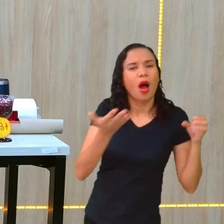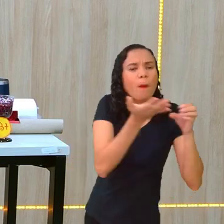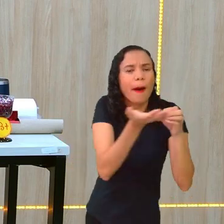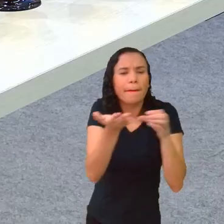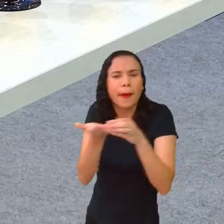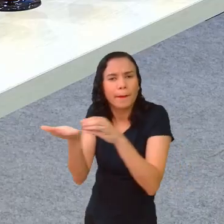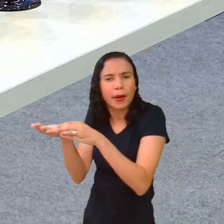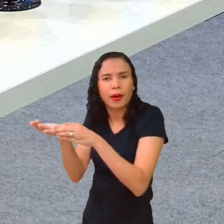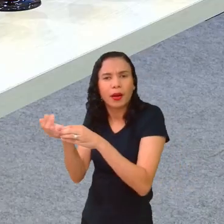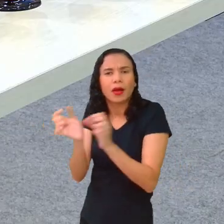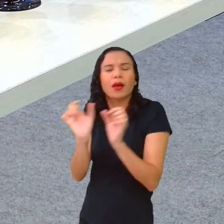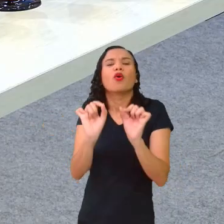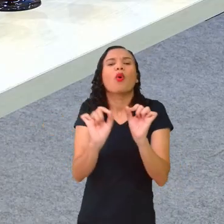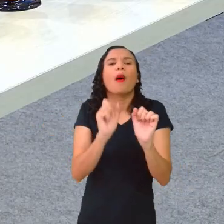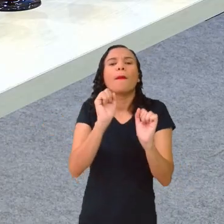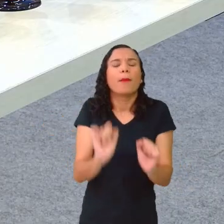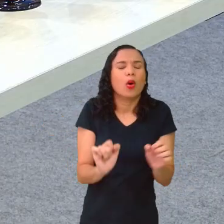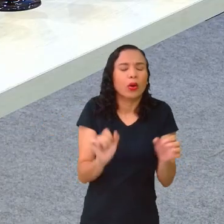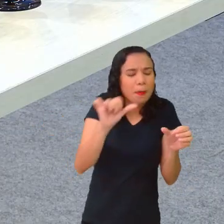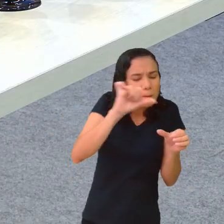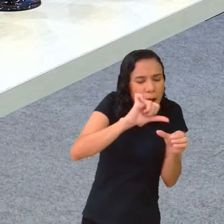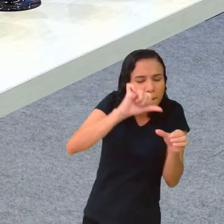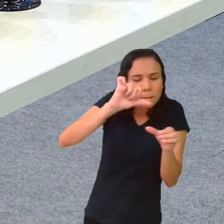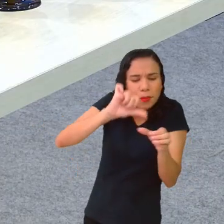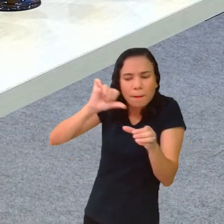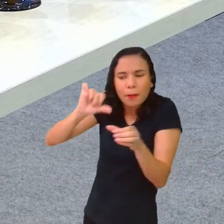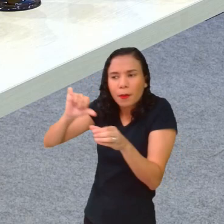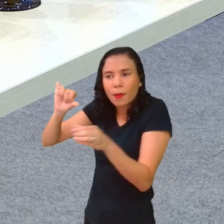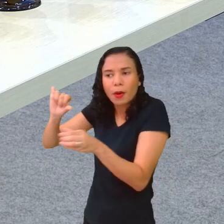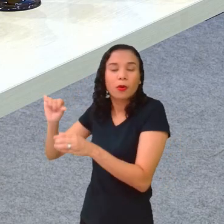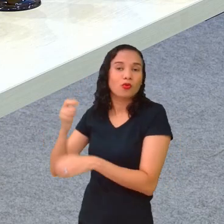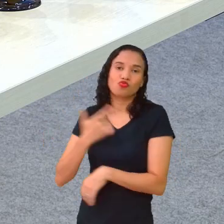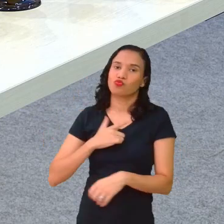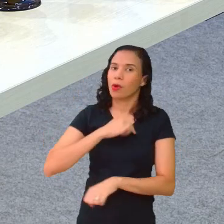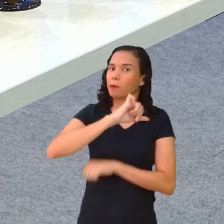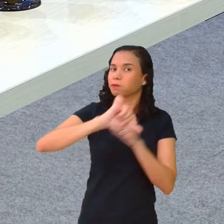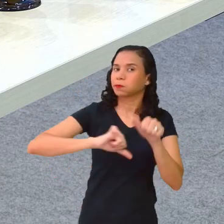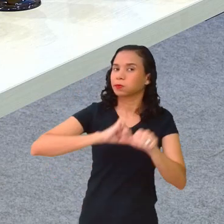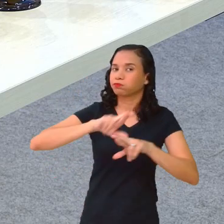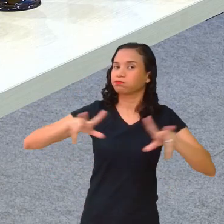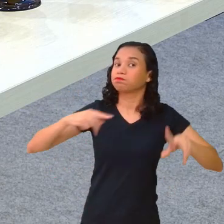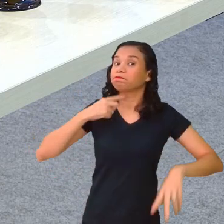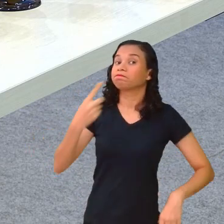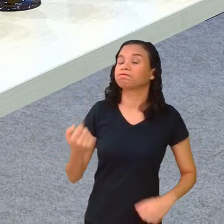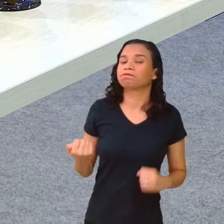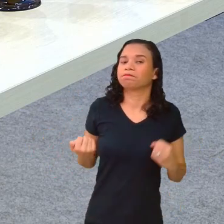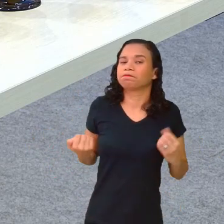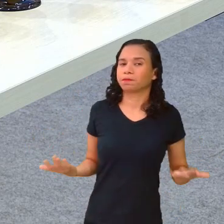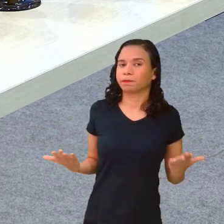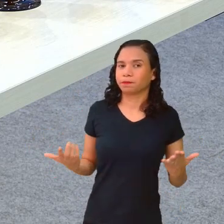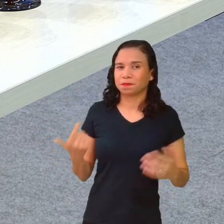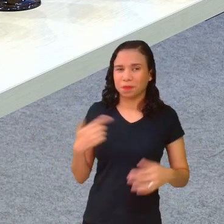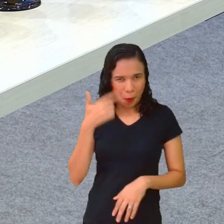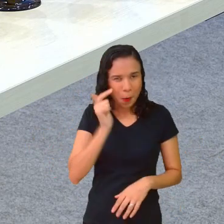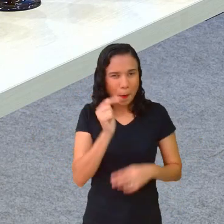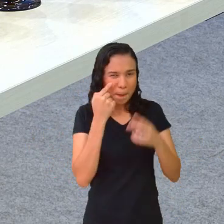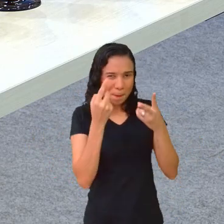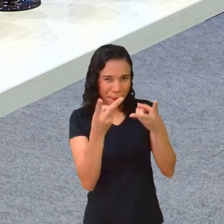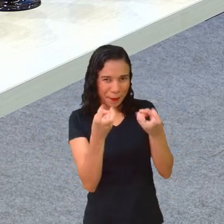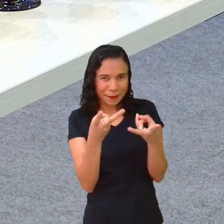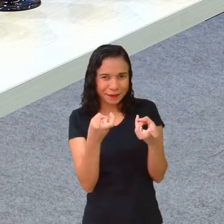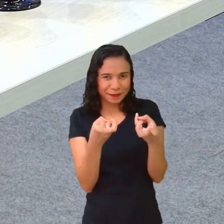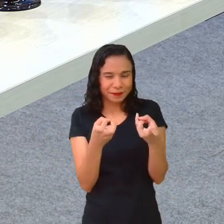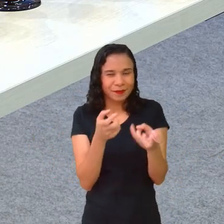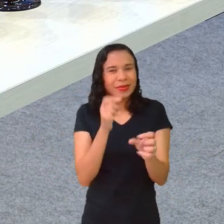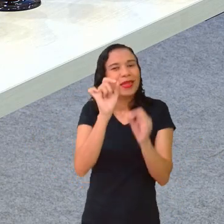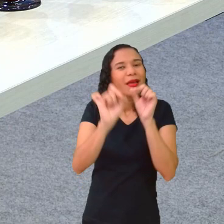posso colocar um pouquinho em cada um e não vai ocorrer nenhum tipo de diferença? Será que deu para matar essa charada?